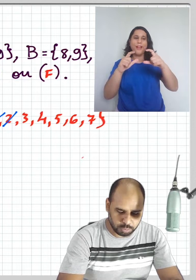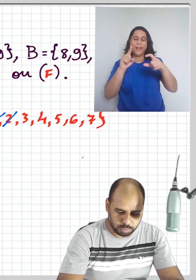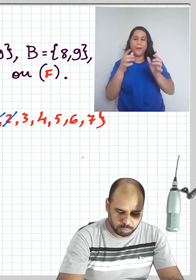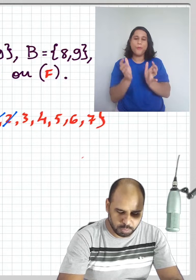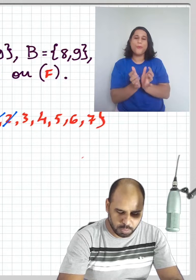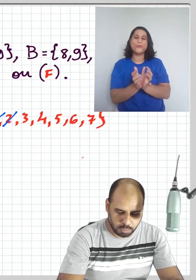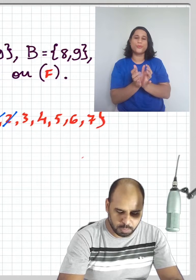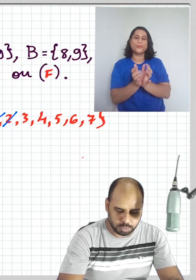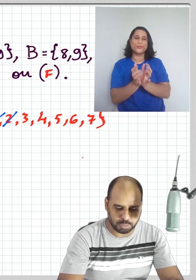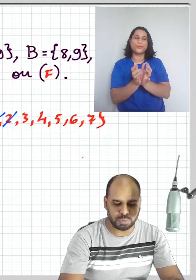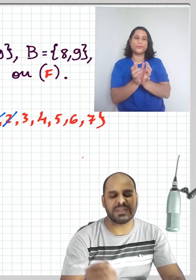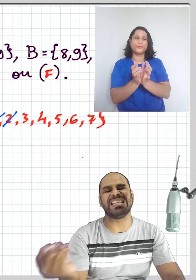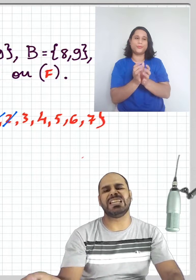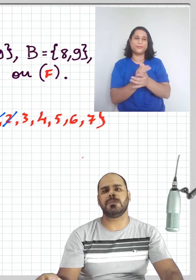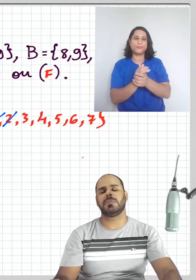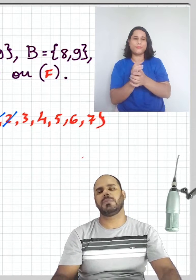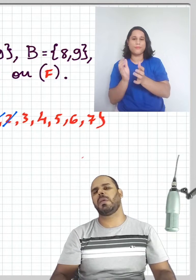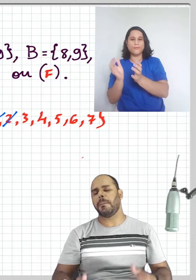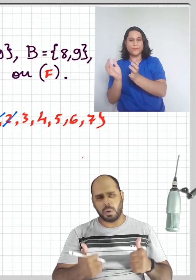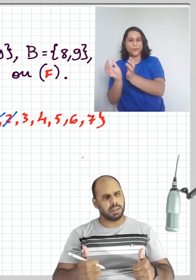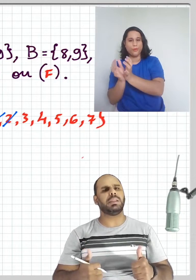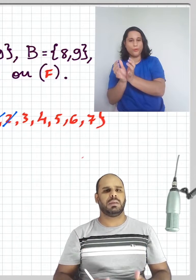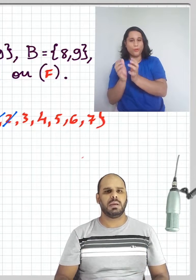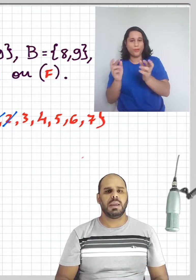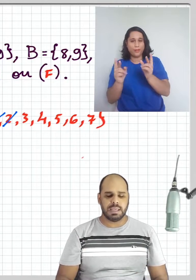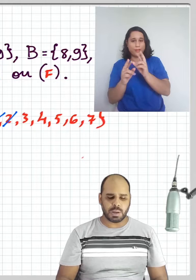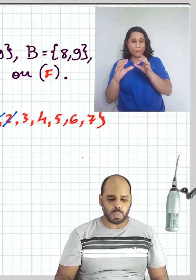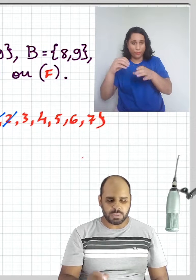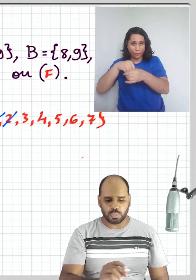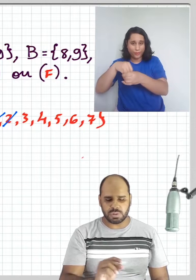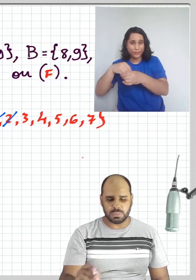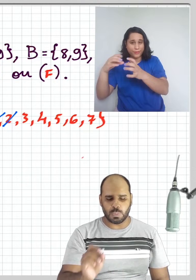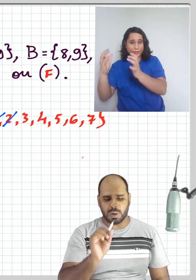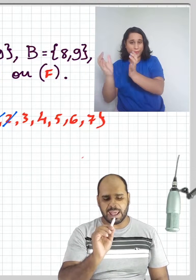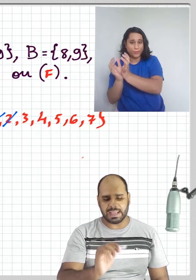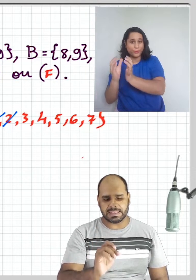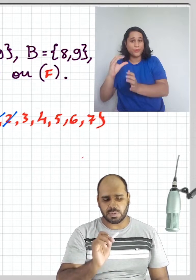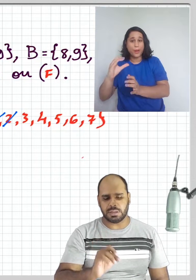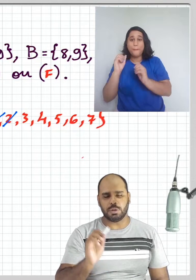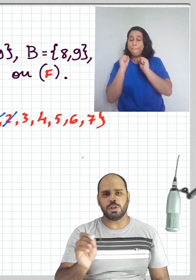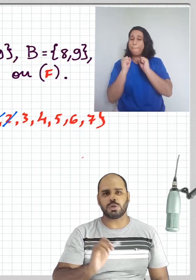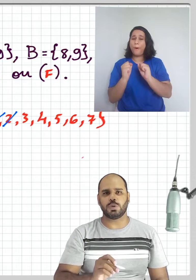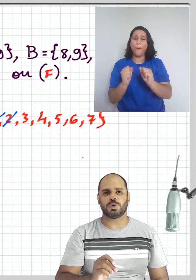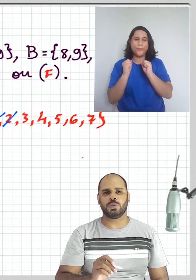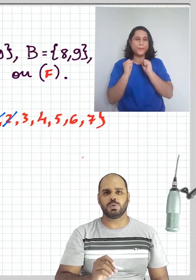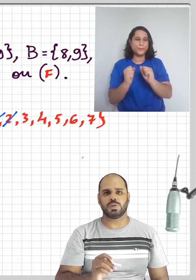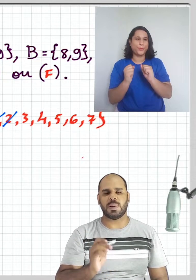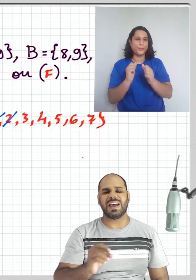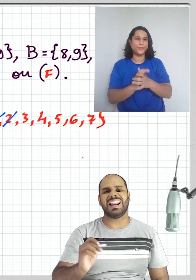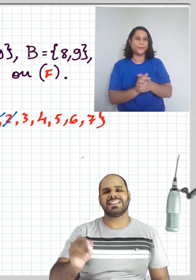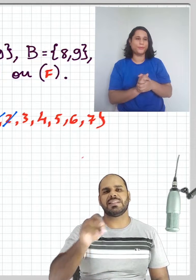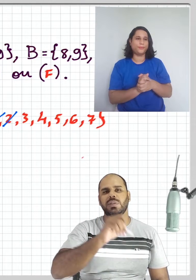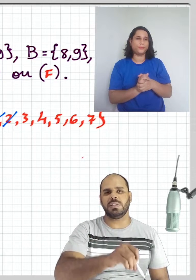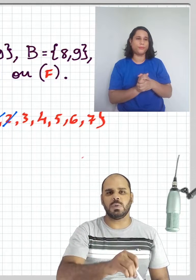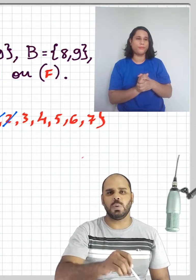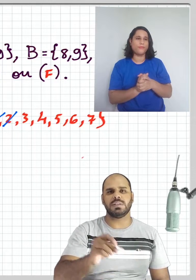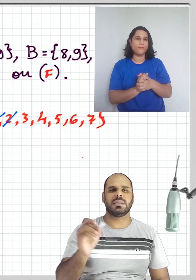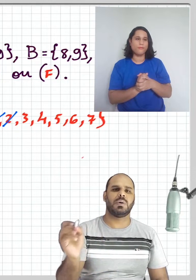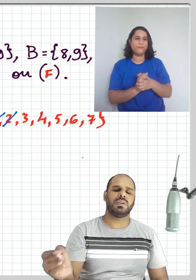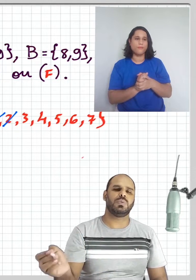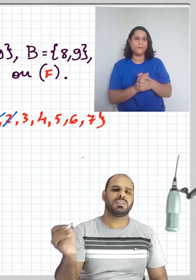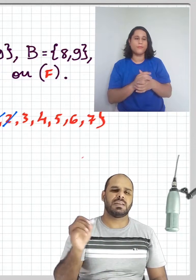um conjunto com o conjunto C. Pode. Então, quando eu uso a relação entre dois conjuntos, é uma relação